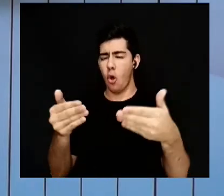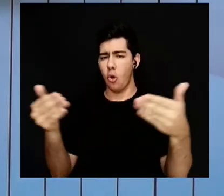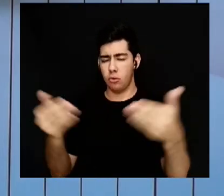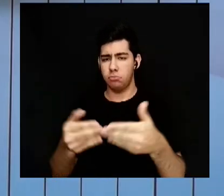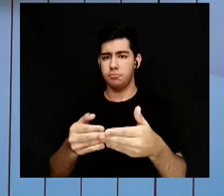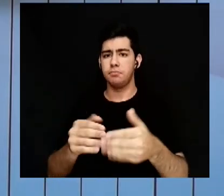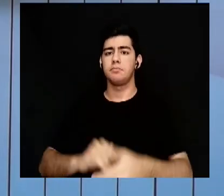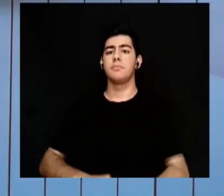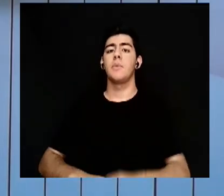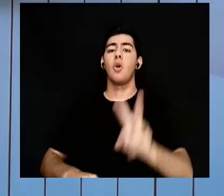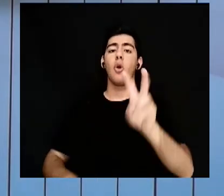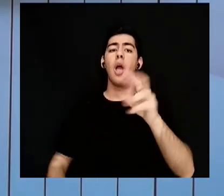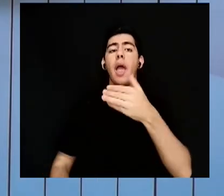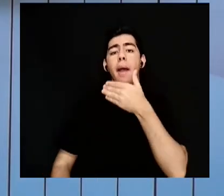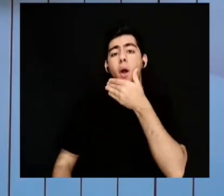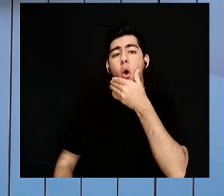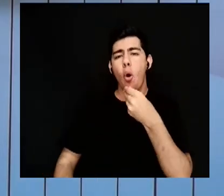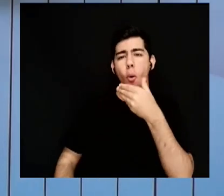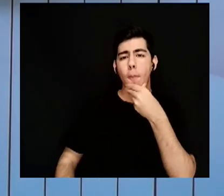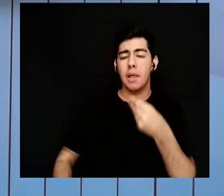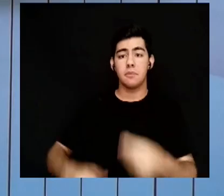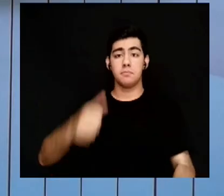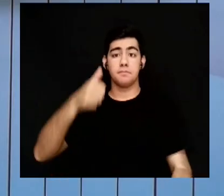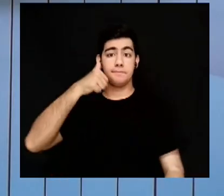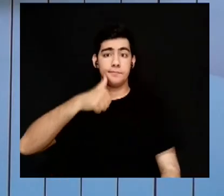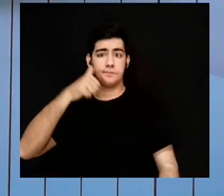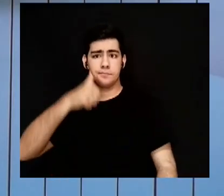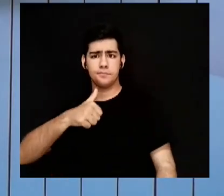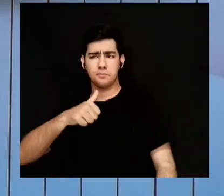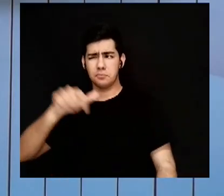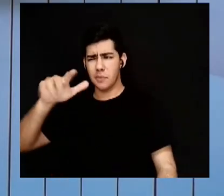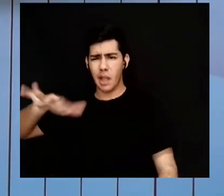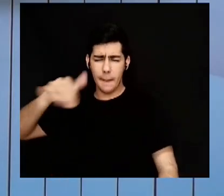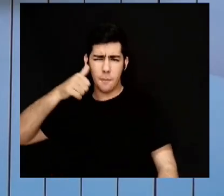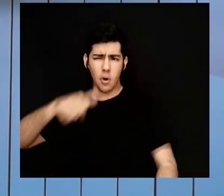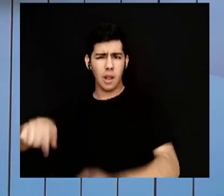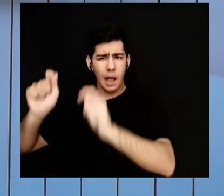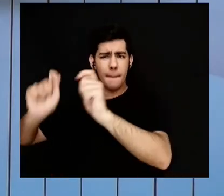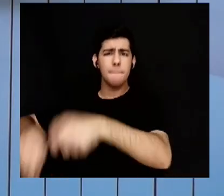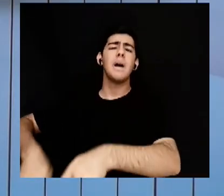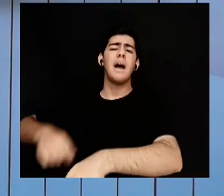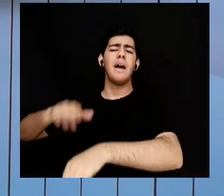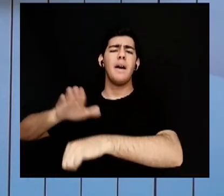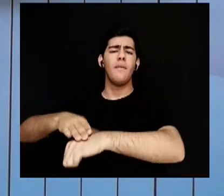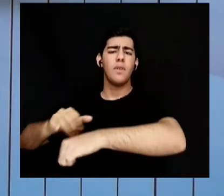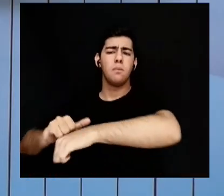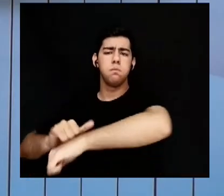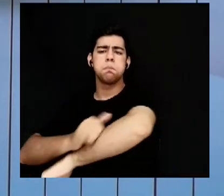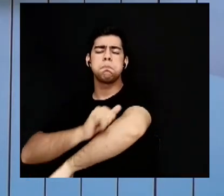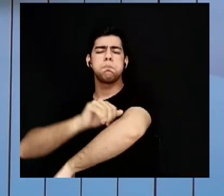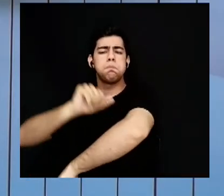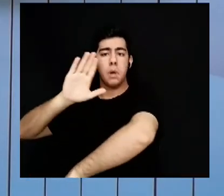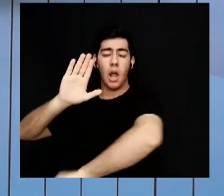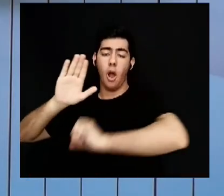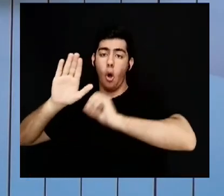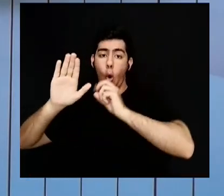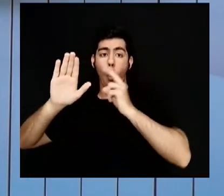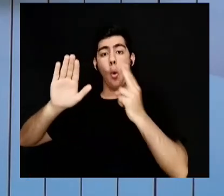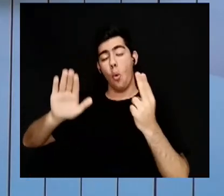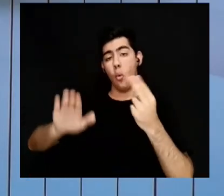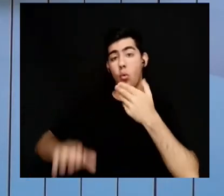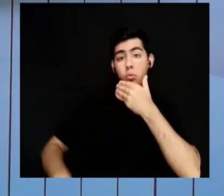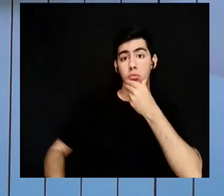mulher, a mulher ela tem mais facilidade mesmo do ganho de peso do que o homem? Os nossos hormônios são diferentes